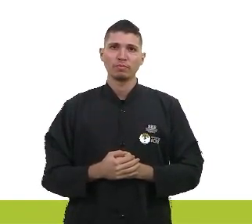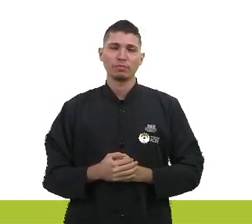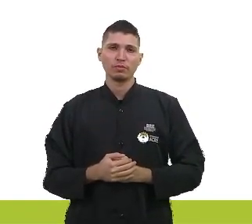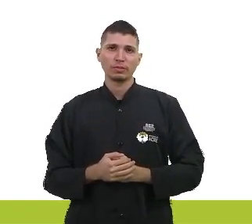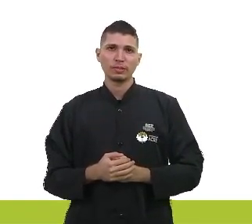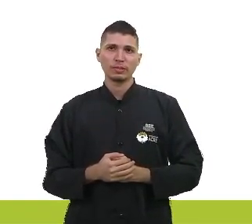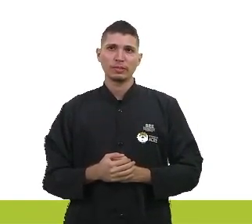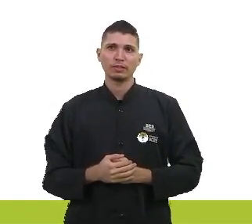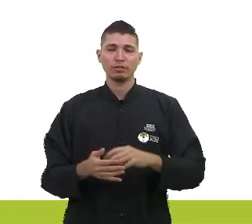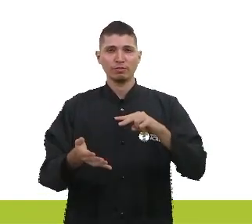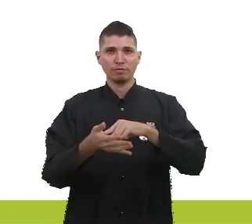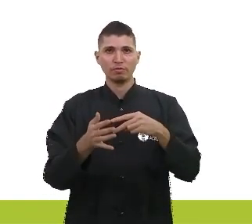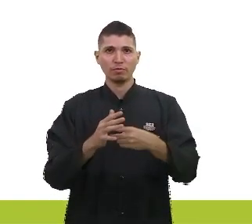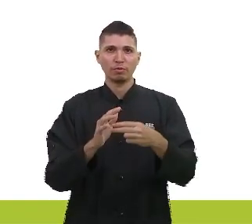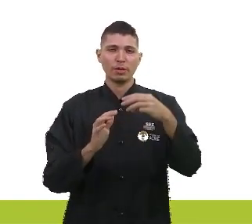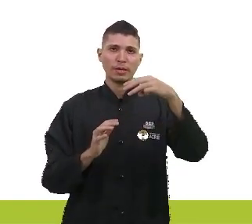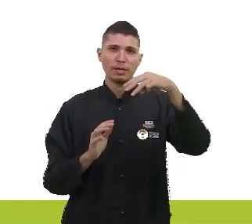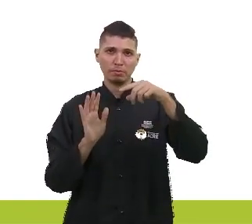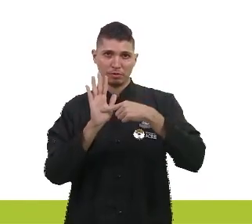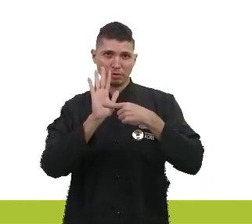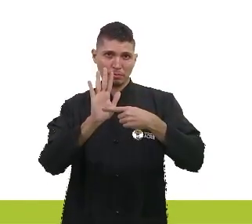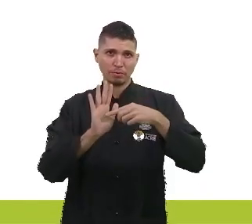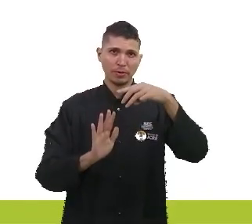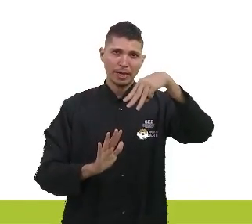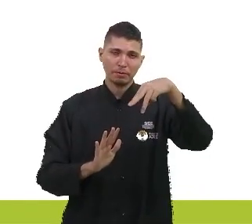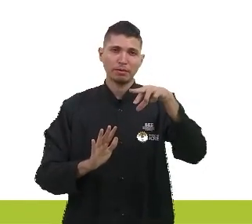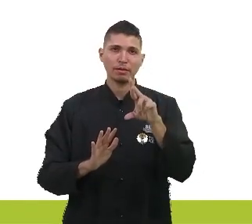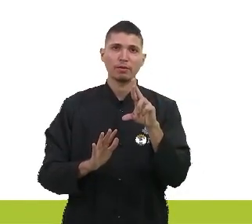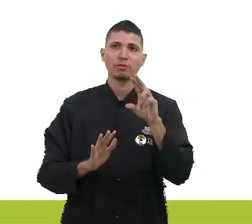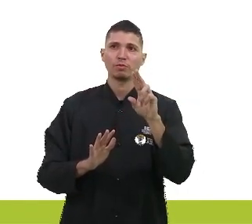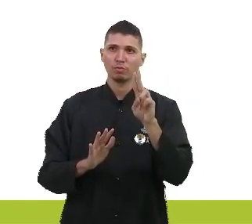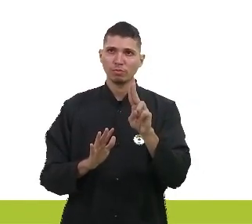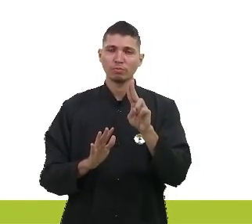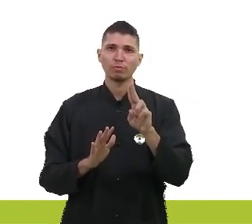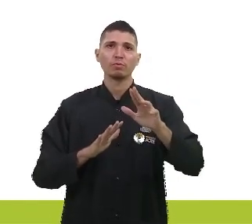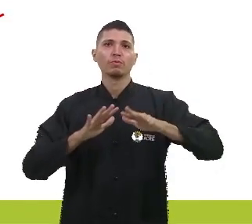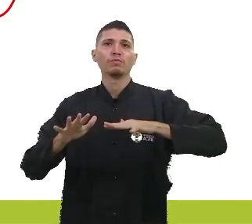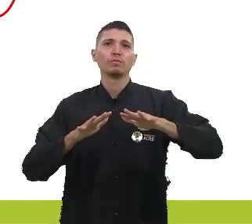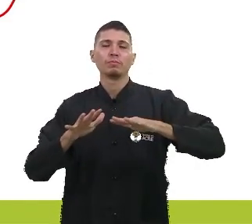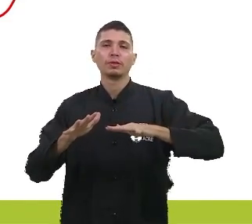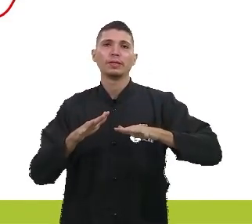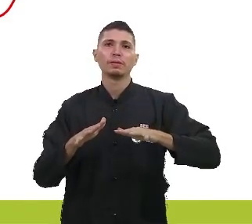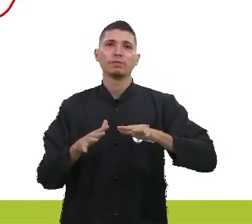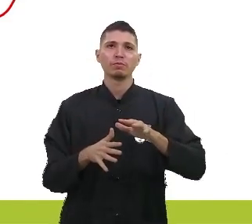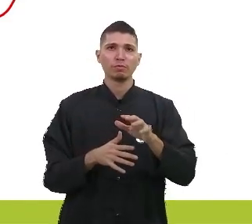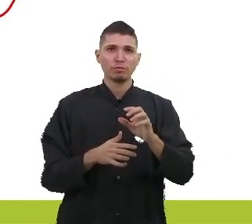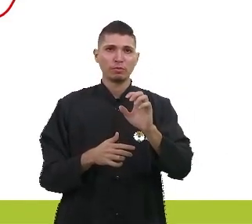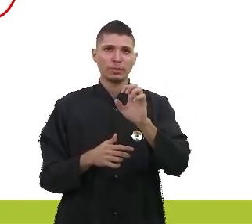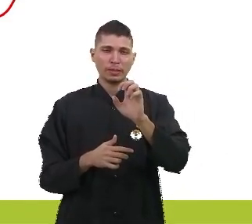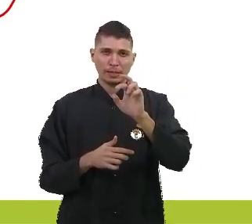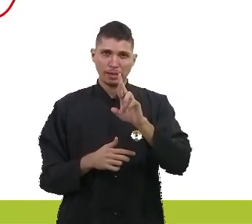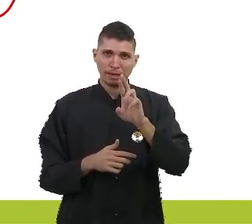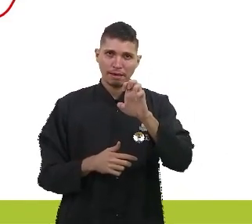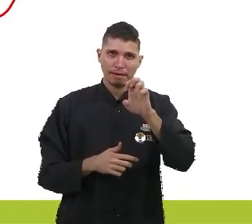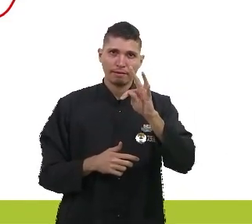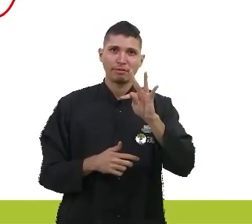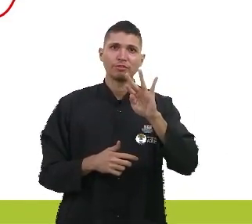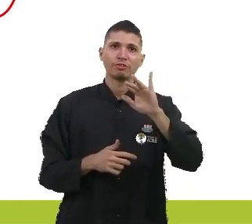É um movimento retilíneo e uniforme. Uniforme aqui significa o quê?